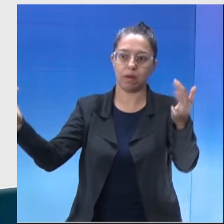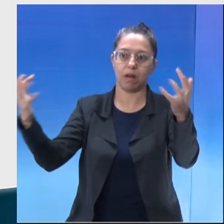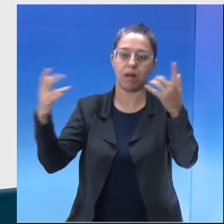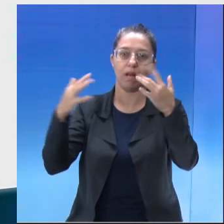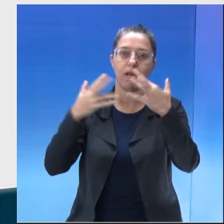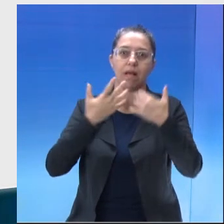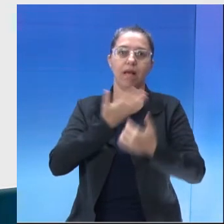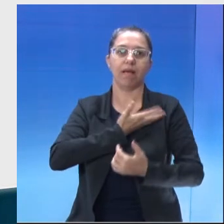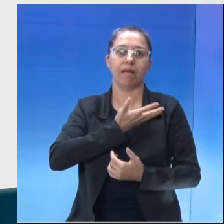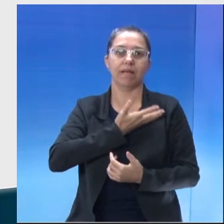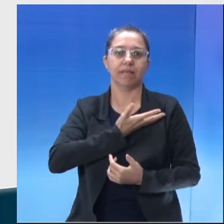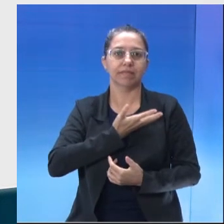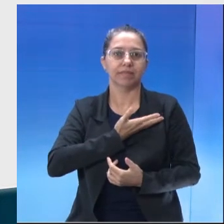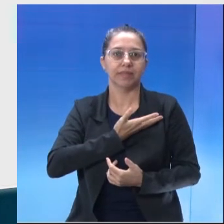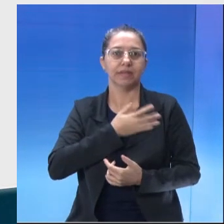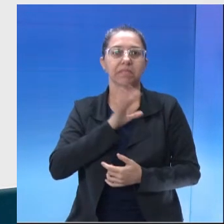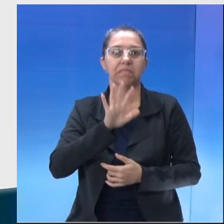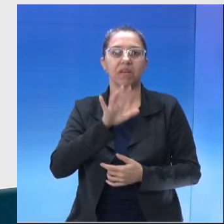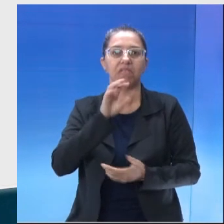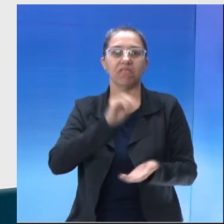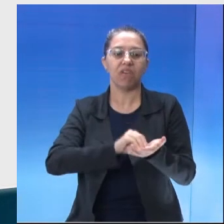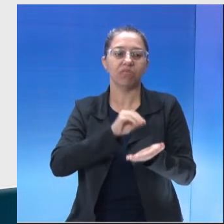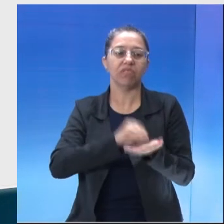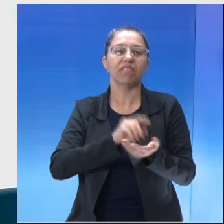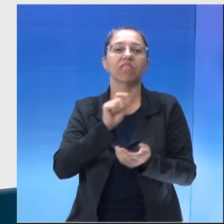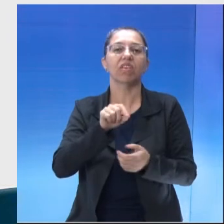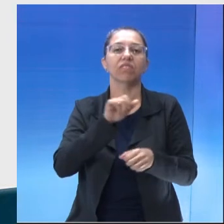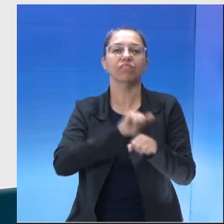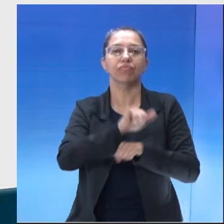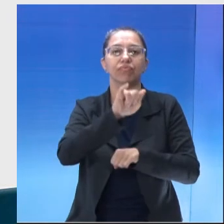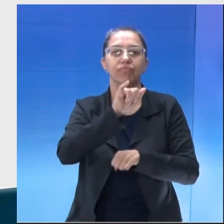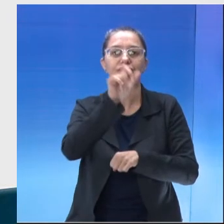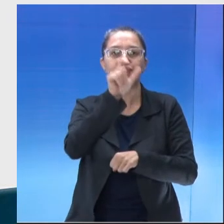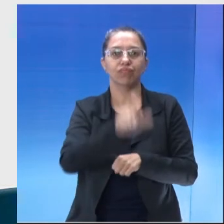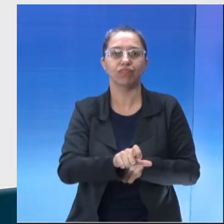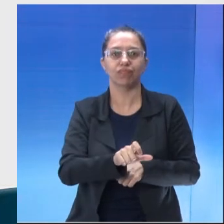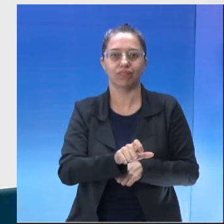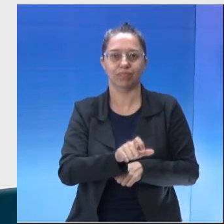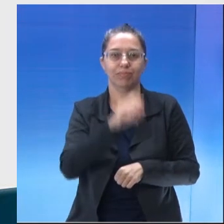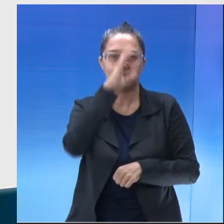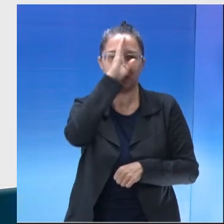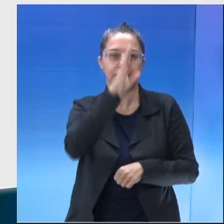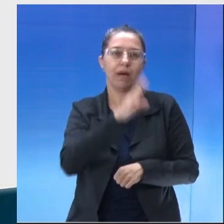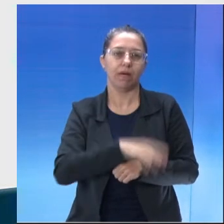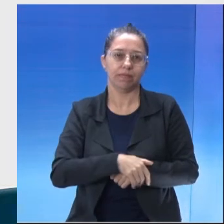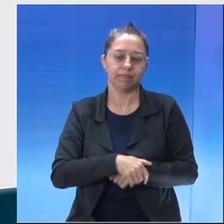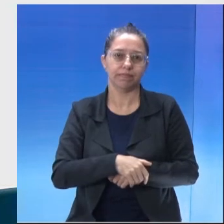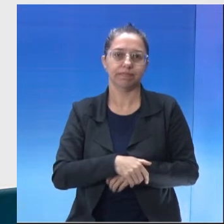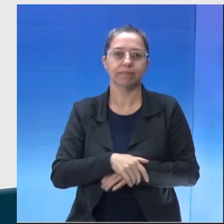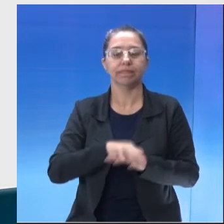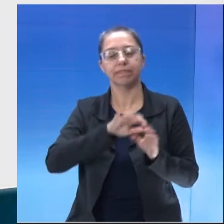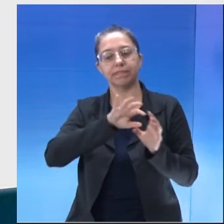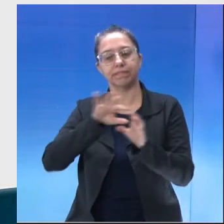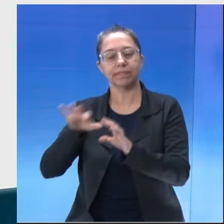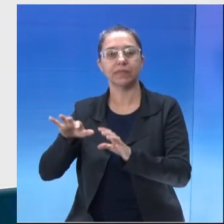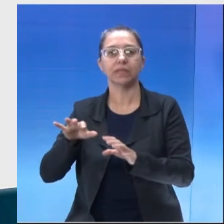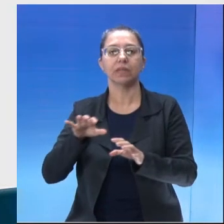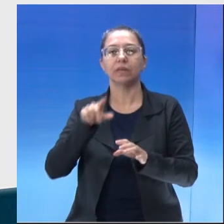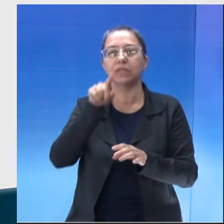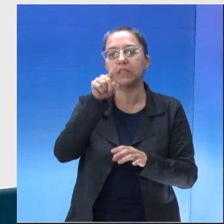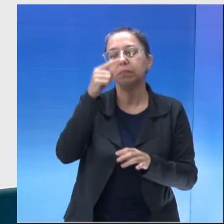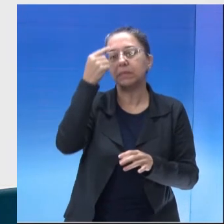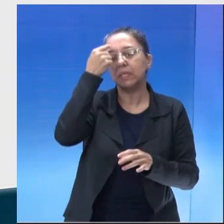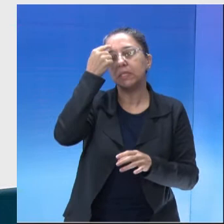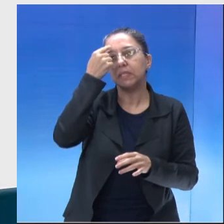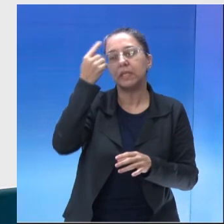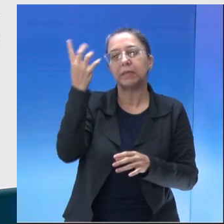sua grande paixão. Quando achou que estava bela, não arrasou corações, nem tudo é o contrário, é oposição, é o contrário.